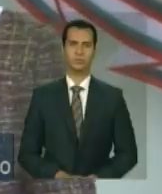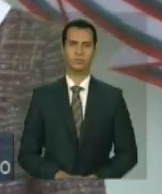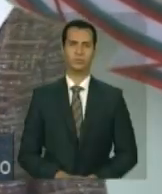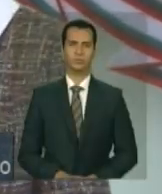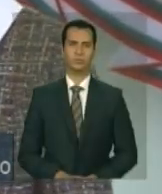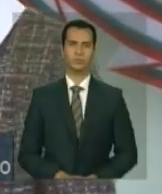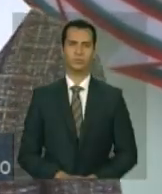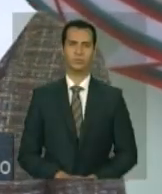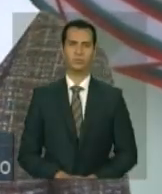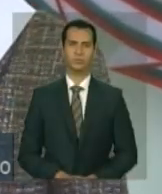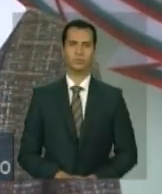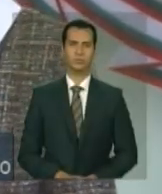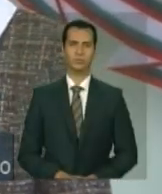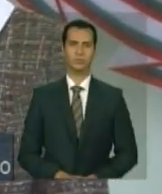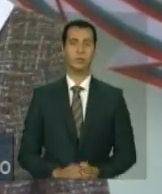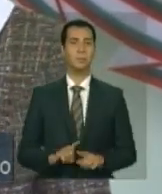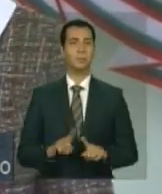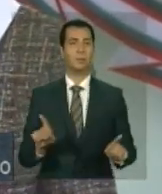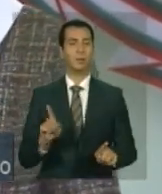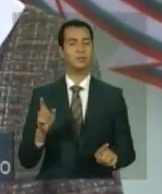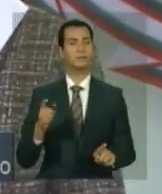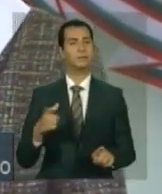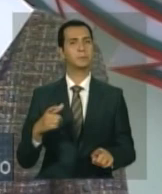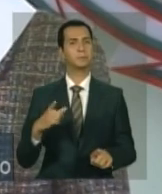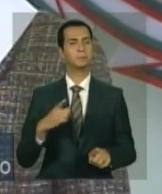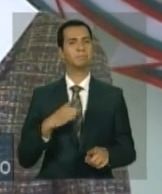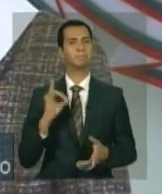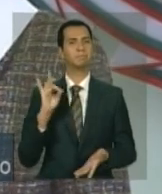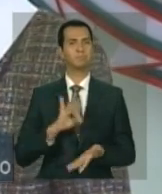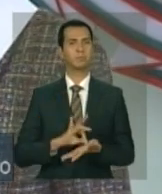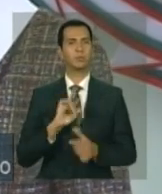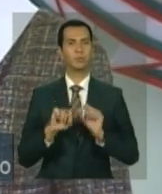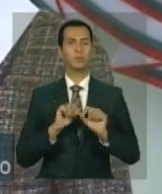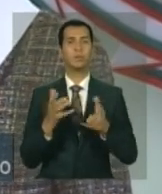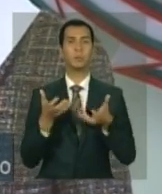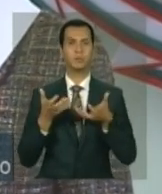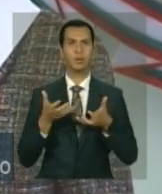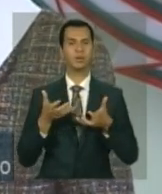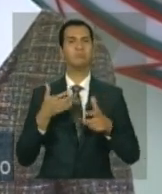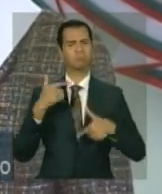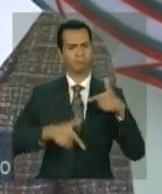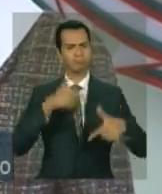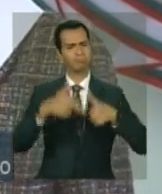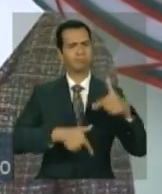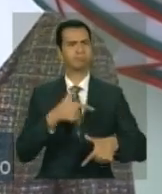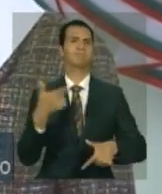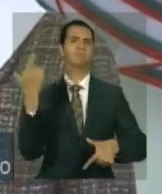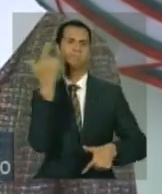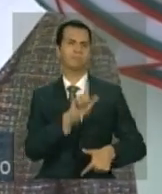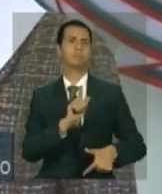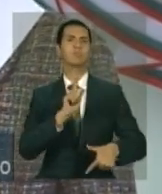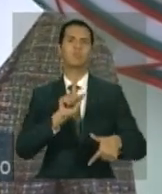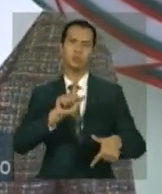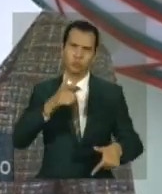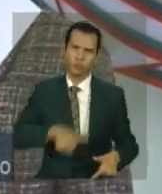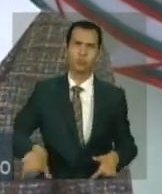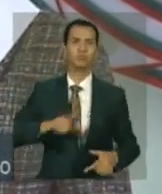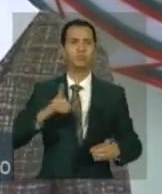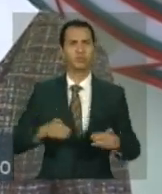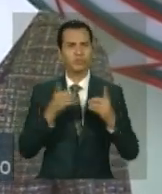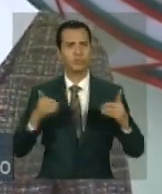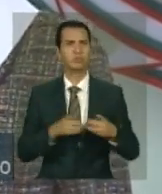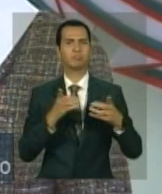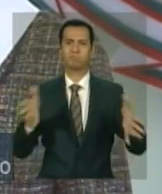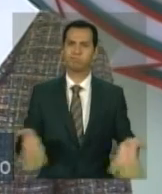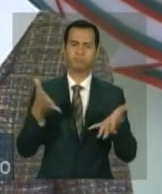Tem, no entanto, o firme propósito de recuperar o terreno perdido, recuperar o dinamismo e multiplicar